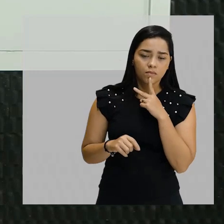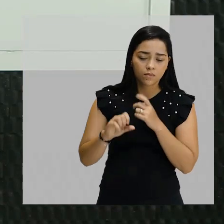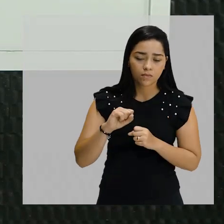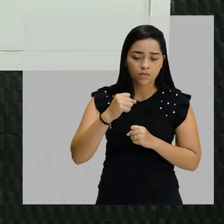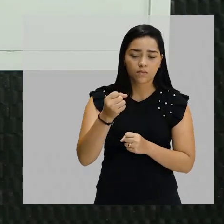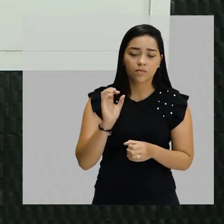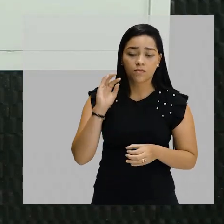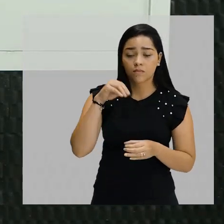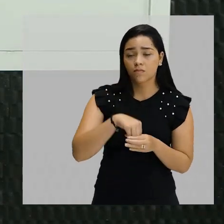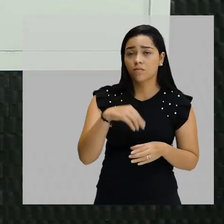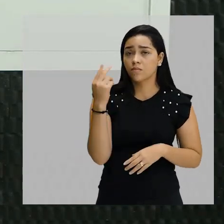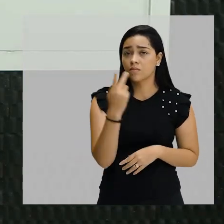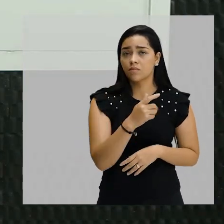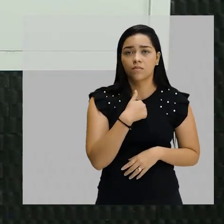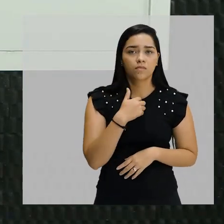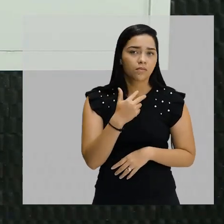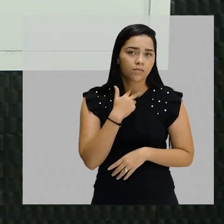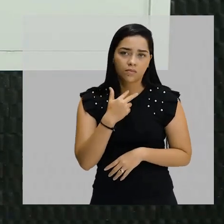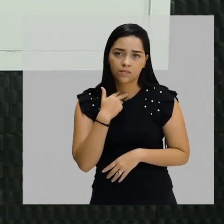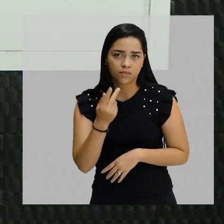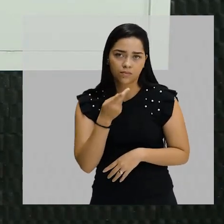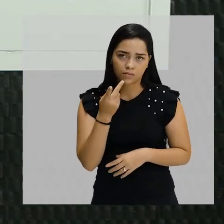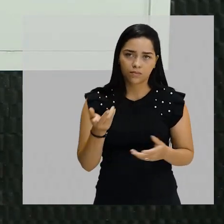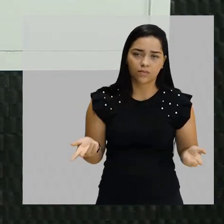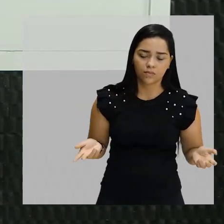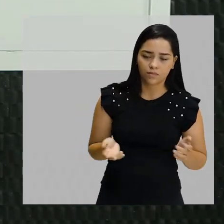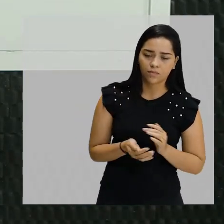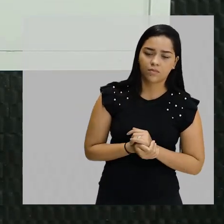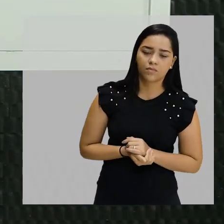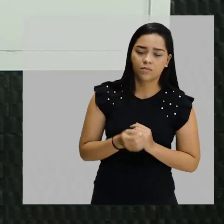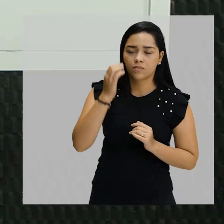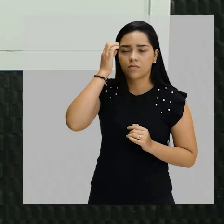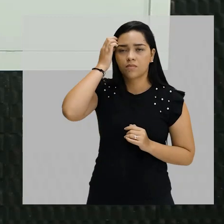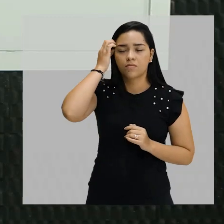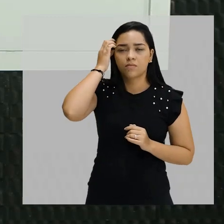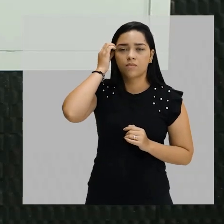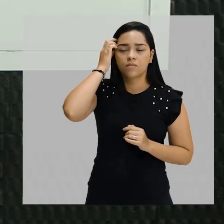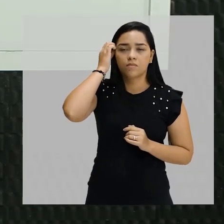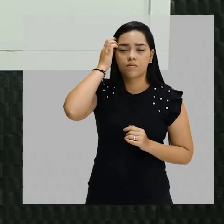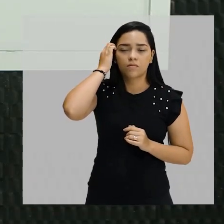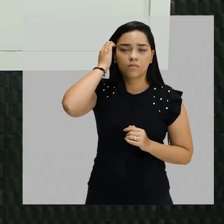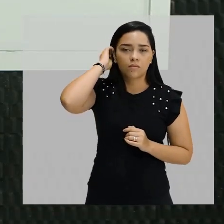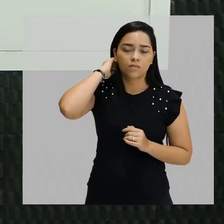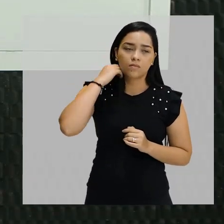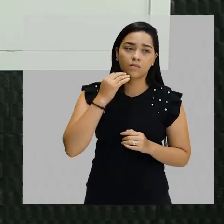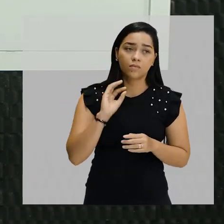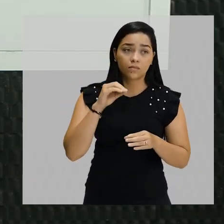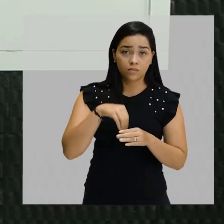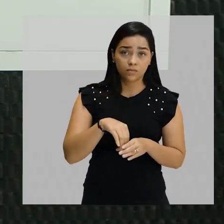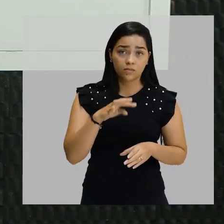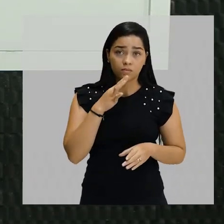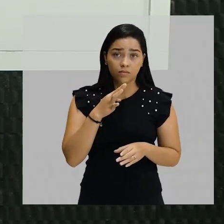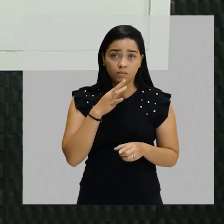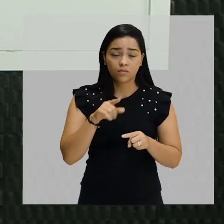forte dentro da herança racionalista eu não posso deixar de tocar nesse assunto Tá bom veja só dentro do gráfico do conhecimento